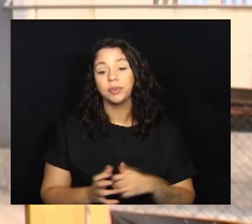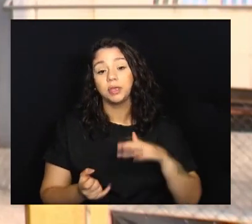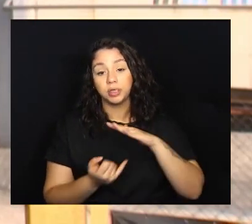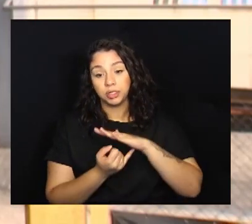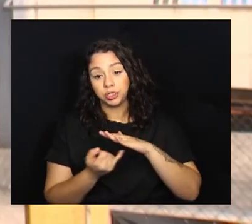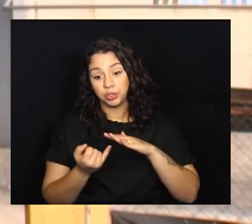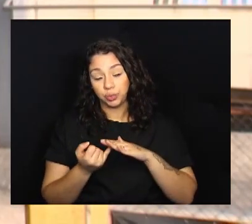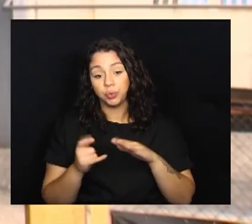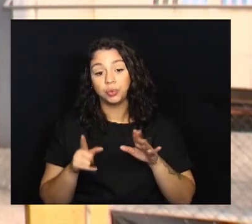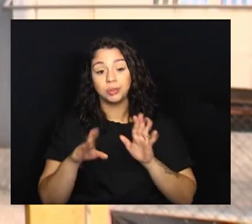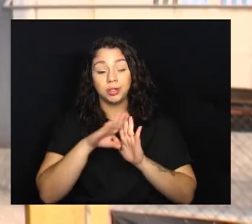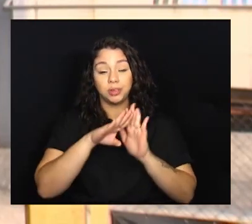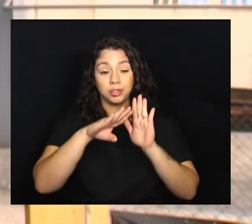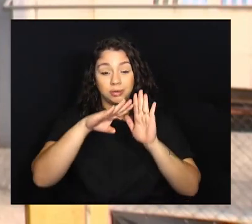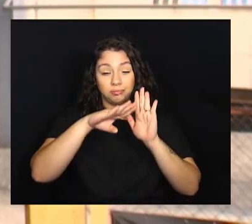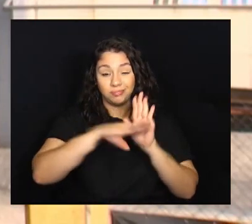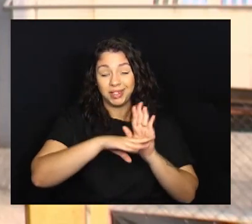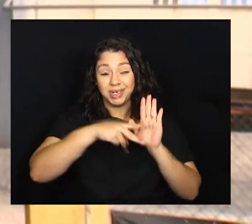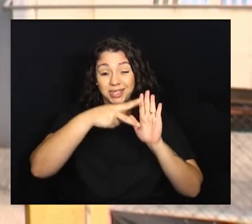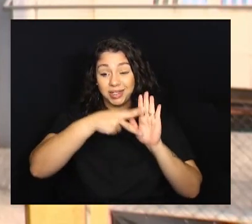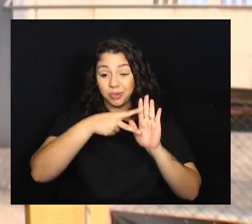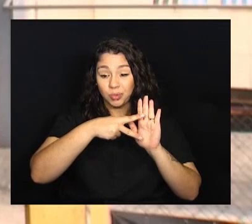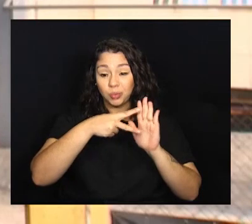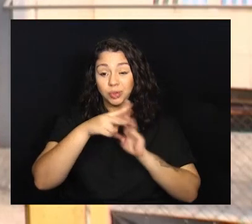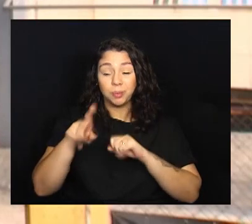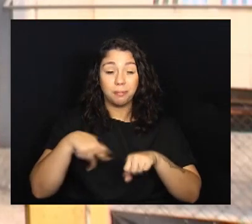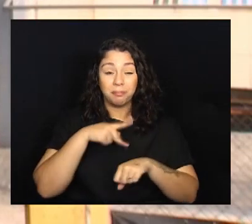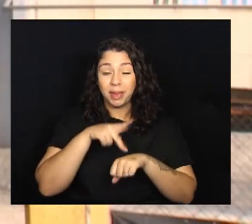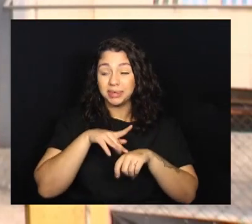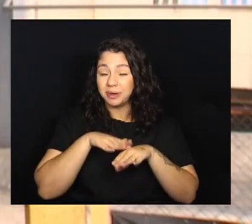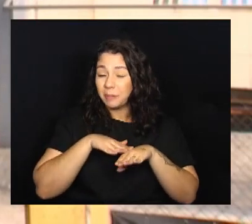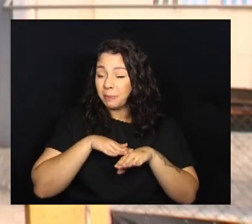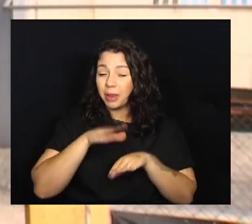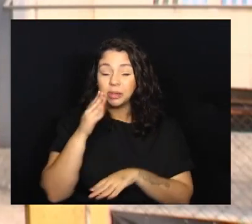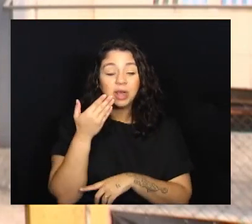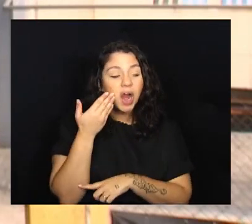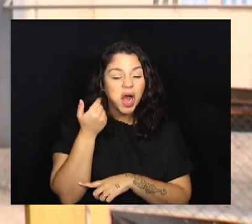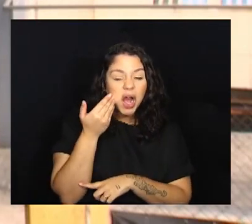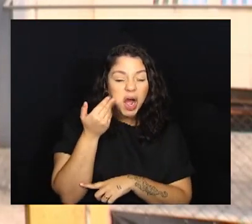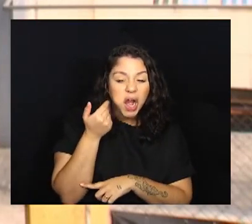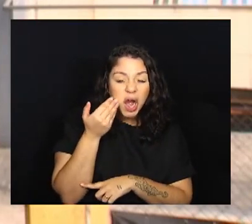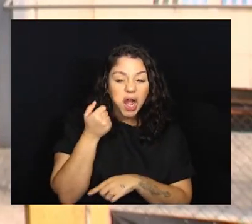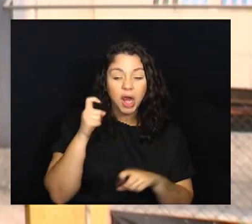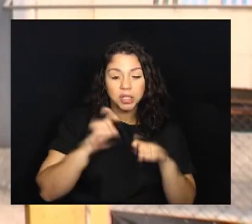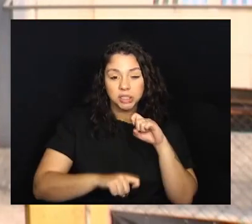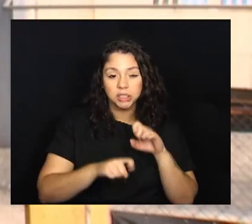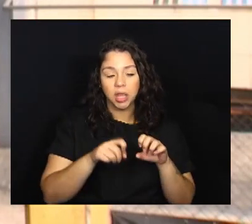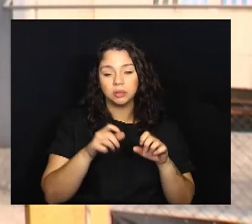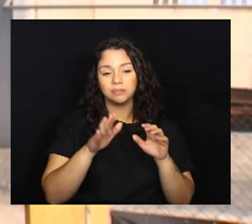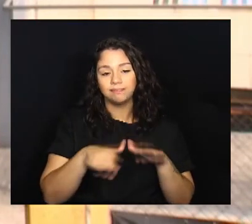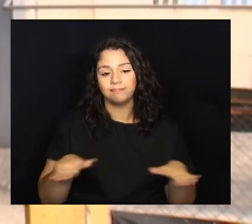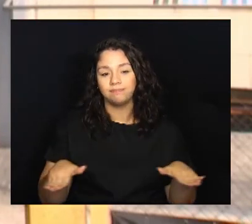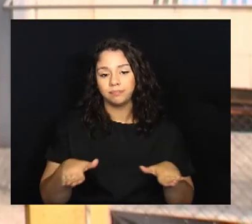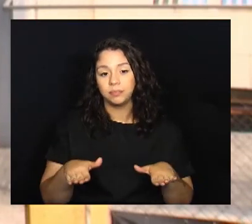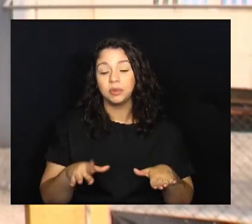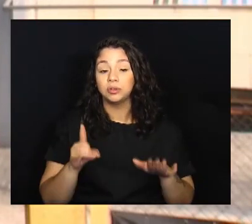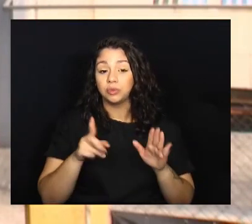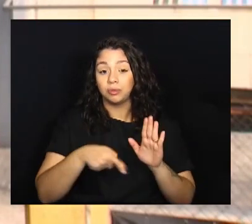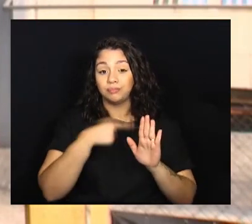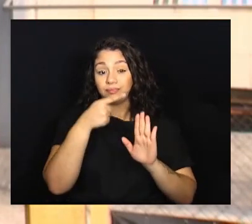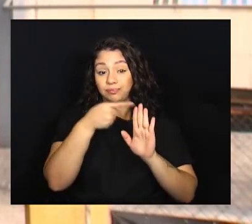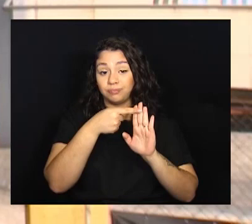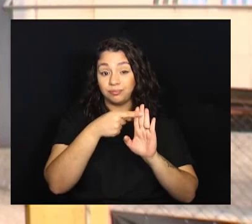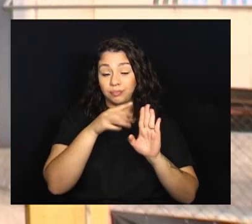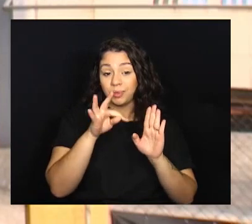segundo lugar do ranking do país que mais tem exploração sexual infantil, ficando apenas atrás da Tailândia.